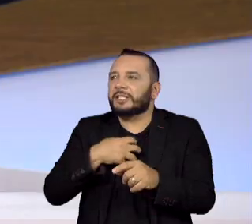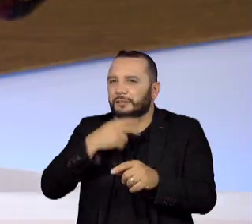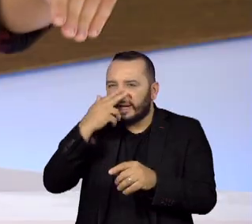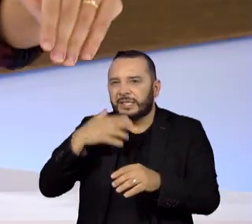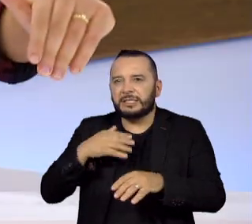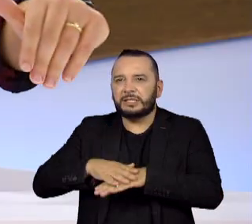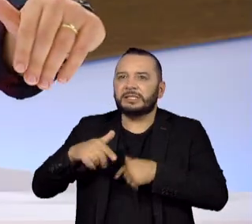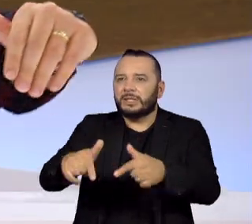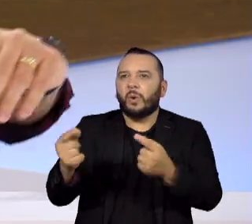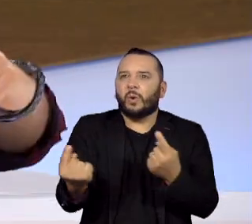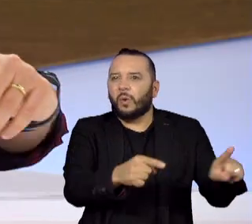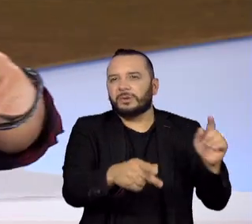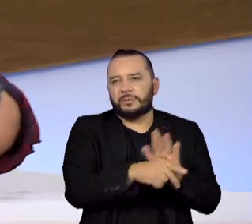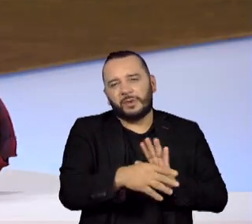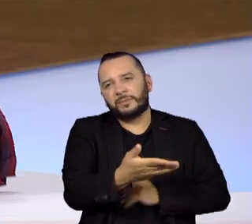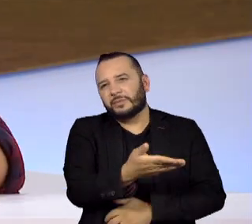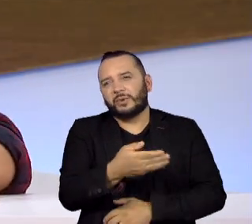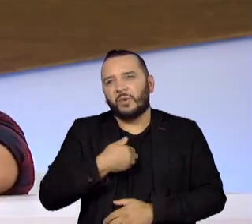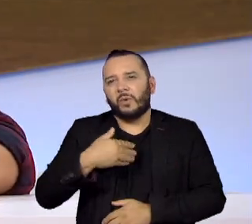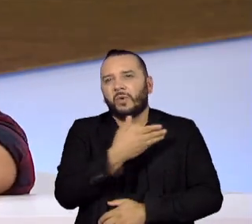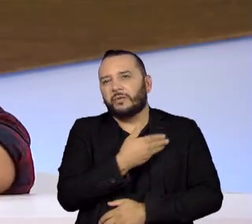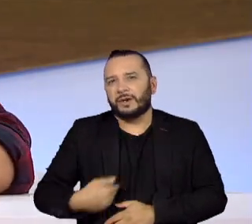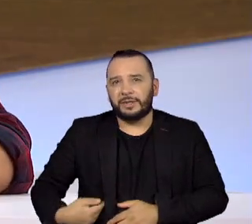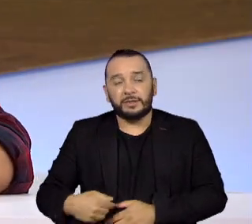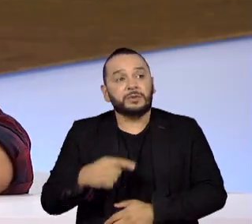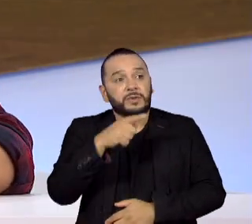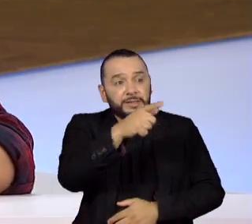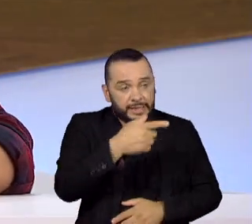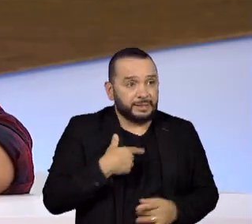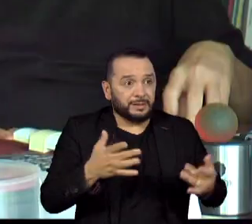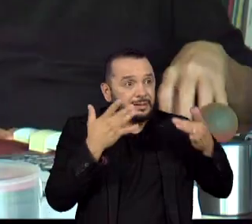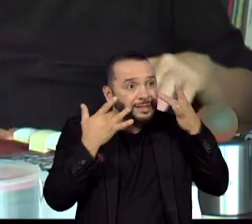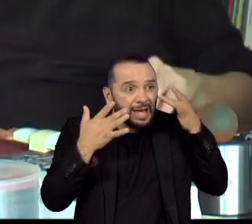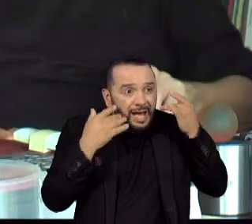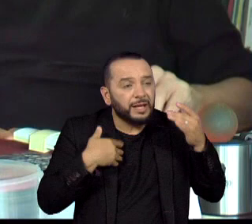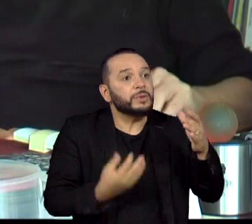acho que vocês botarem essa peça no palco ia ser uma forma de protesto nesse momento.